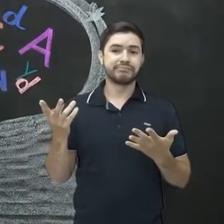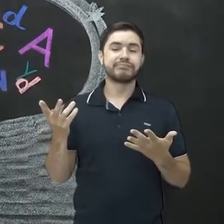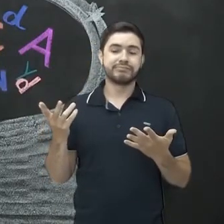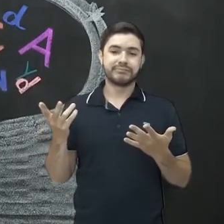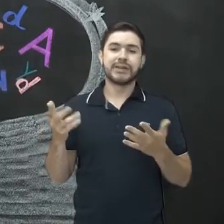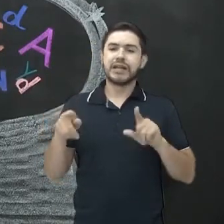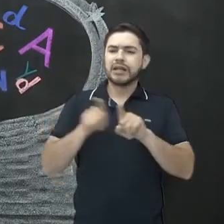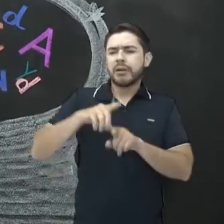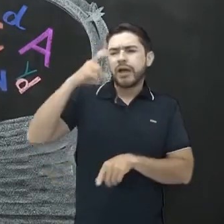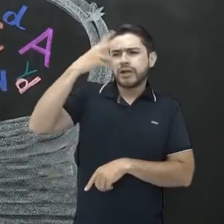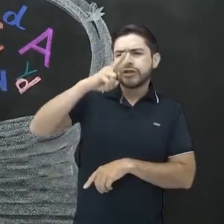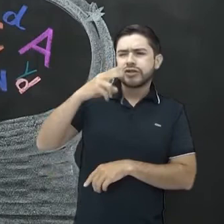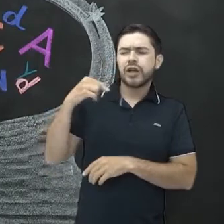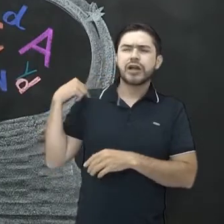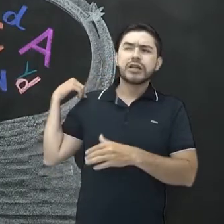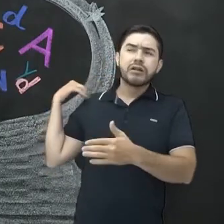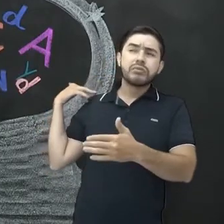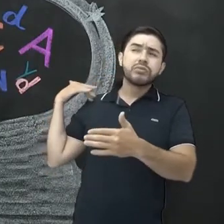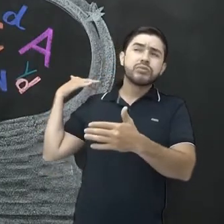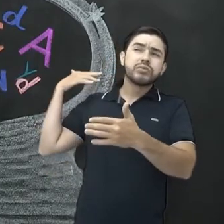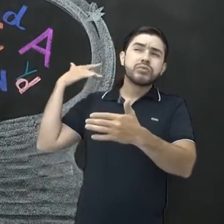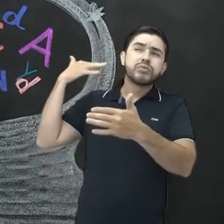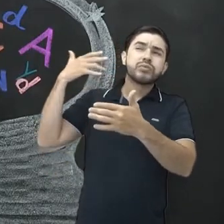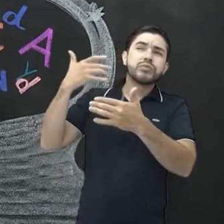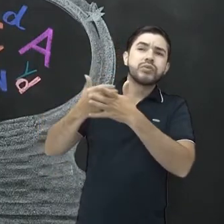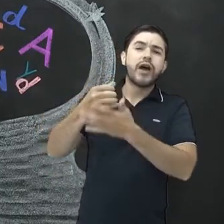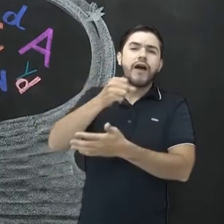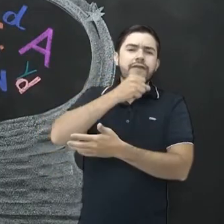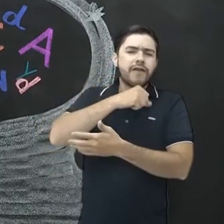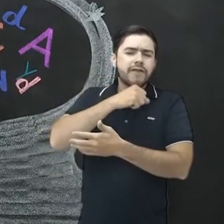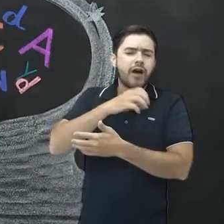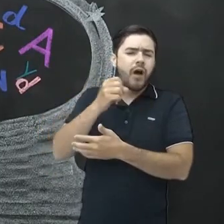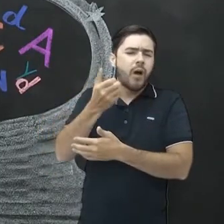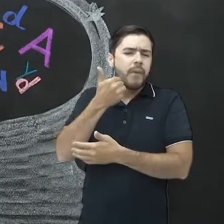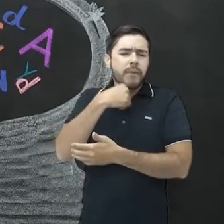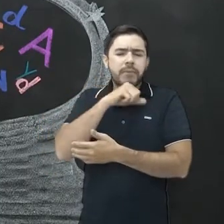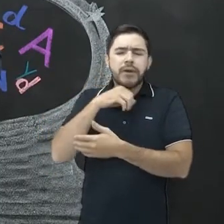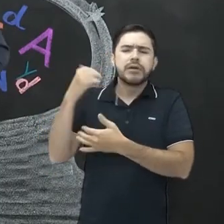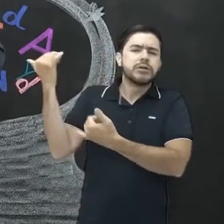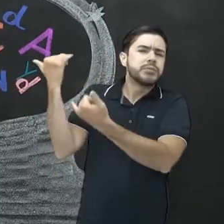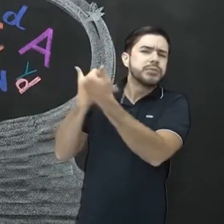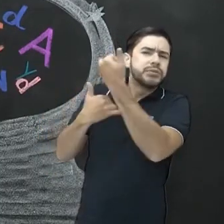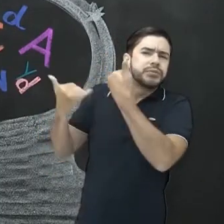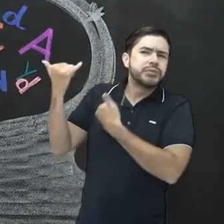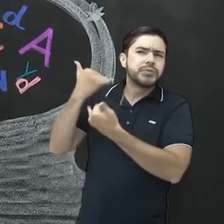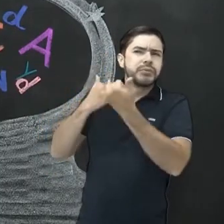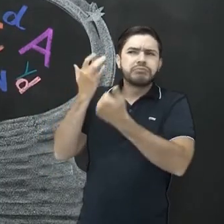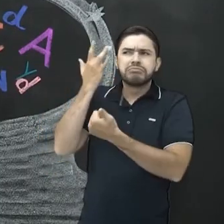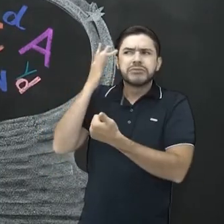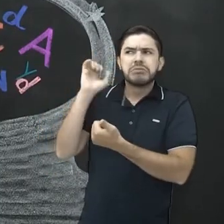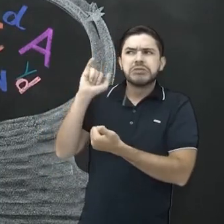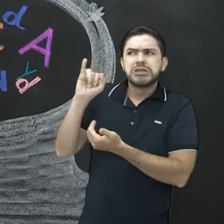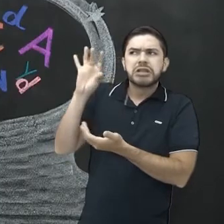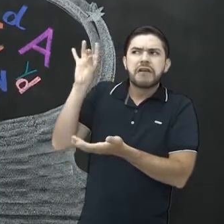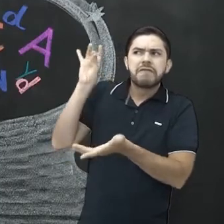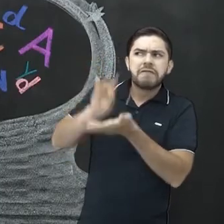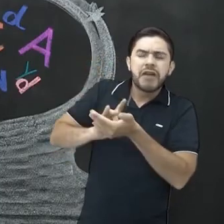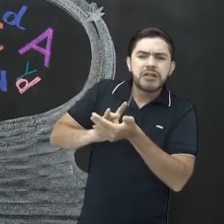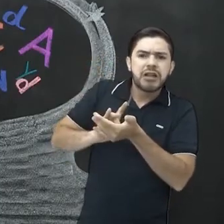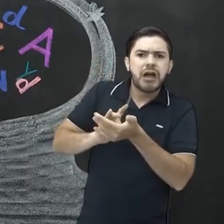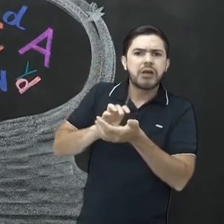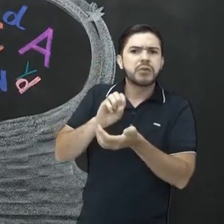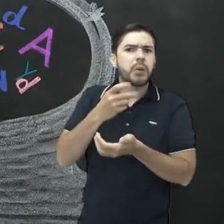São histórias que a gente ouve desde pequeno, que muitas vezes a gente não tem certeza da veracidade, ou seja, a gente não tem certeza que aqueles fatos de